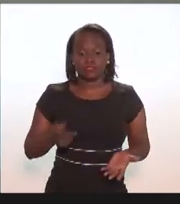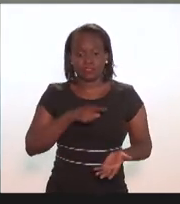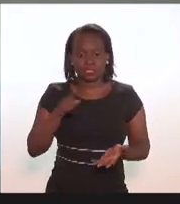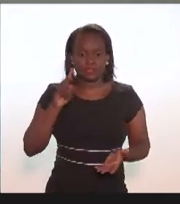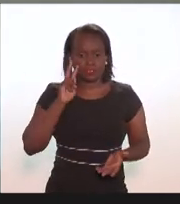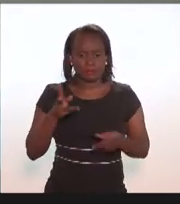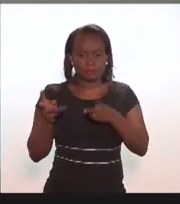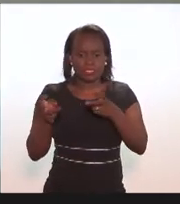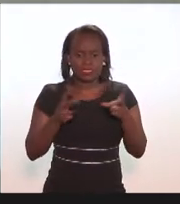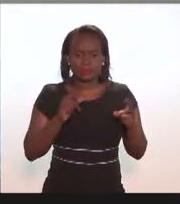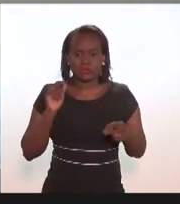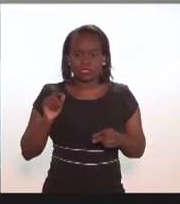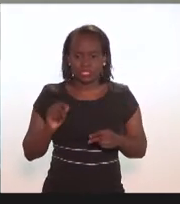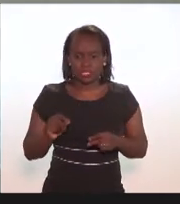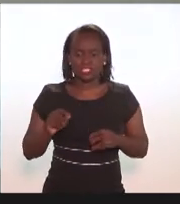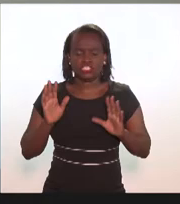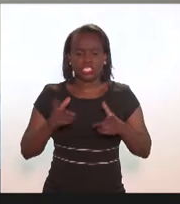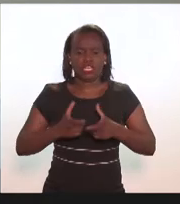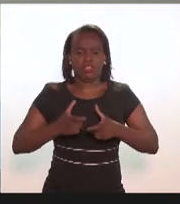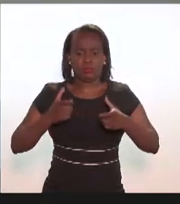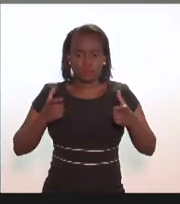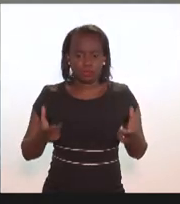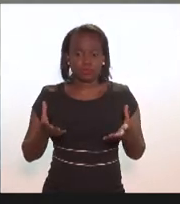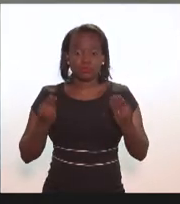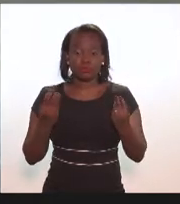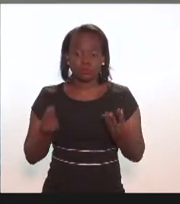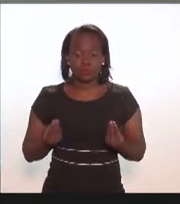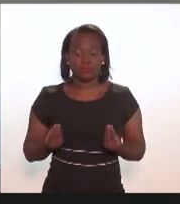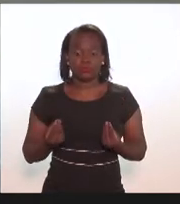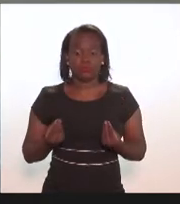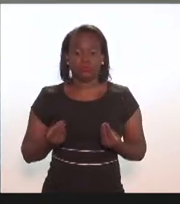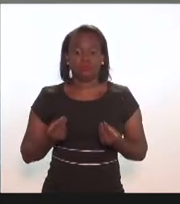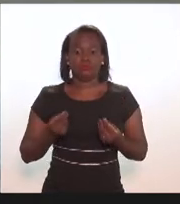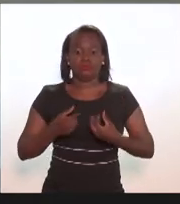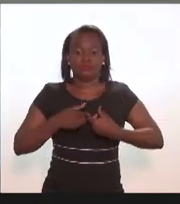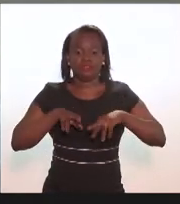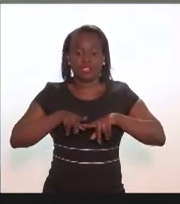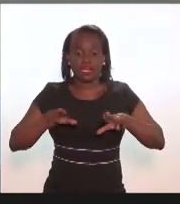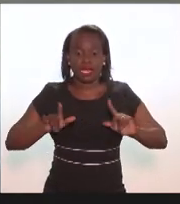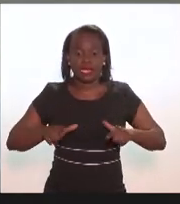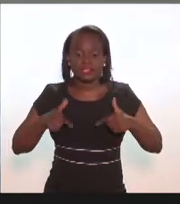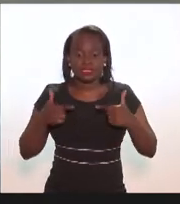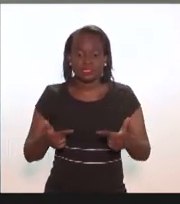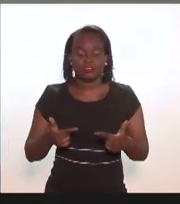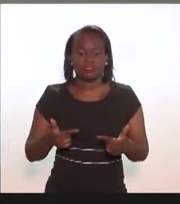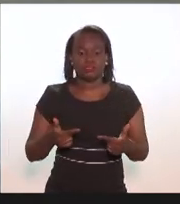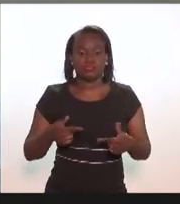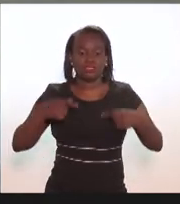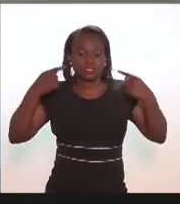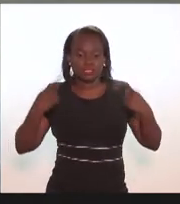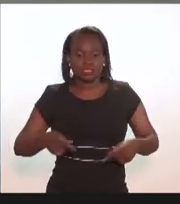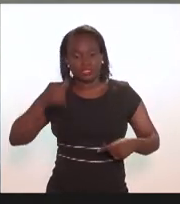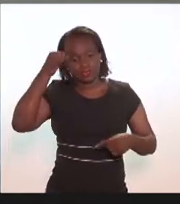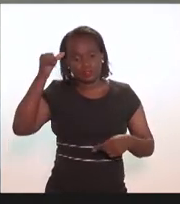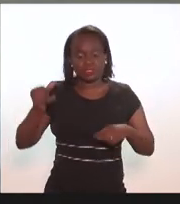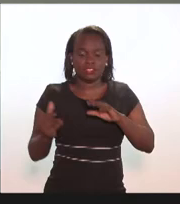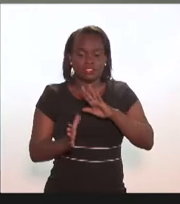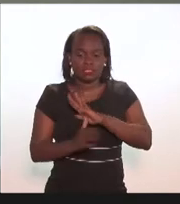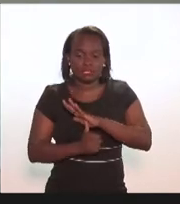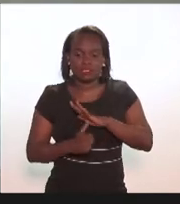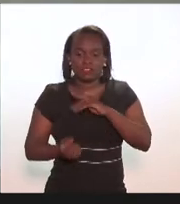ter percebido, a gente aumentou e muito o volume de ações de combate à sonegação e